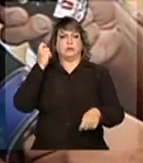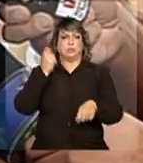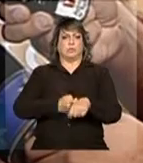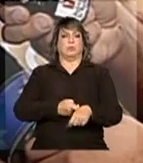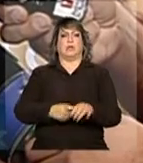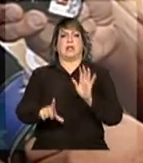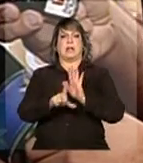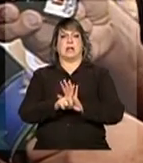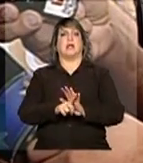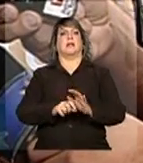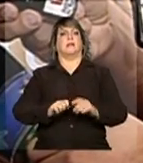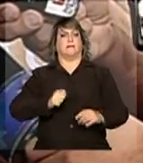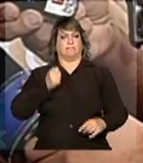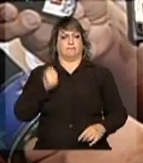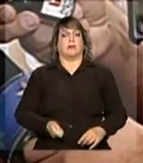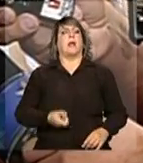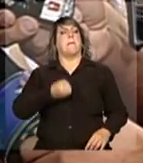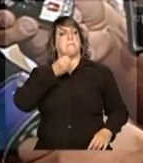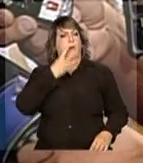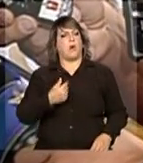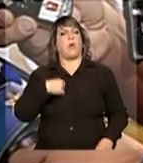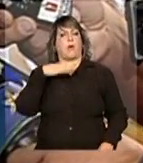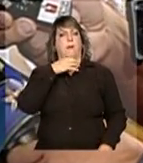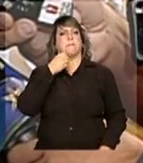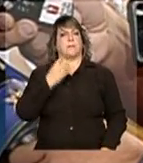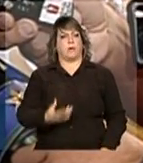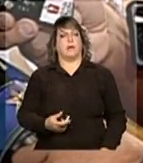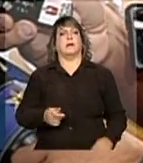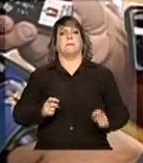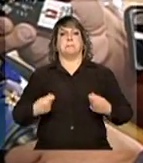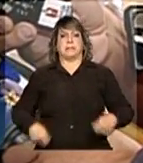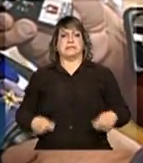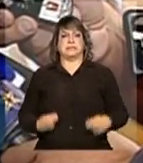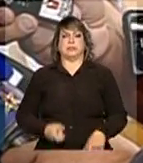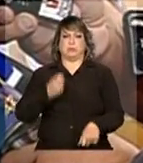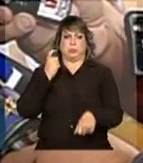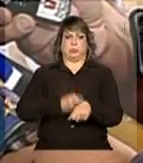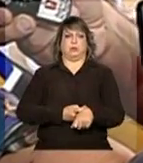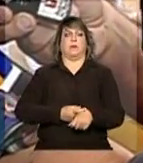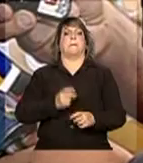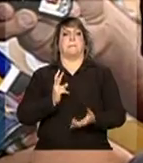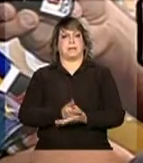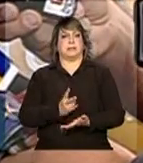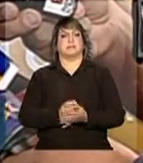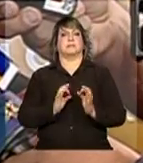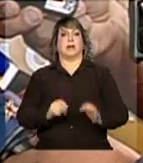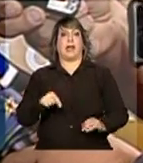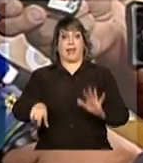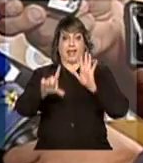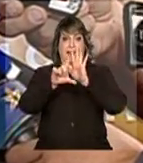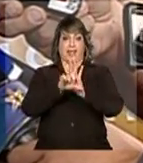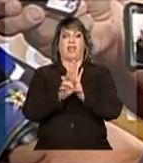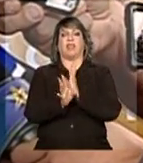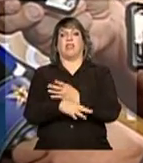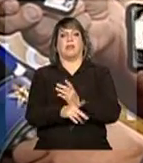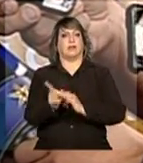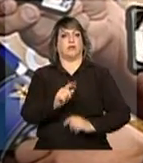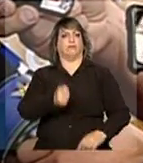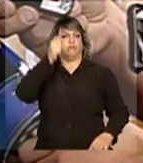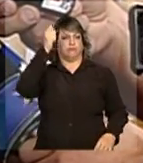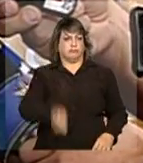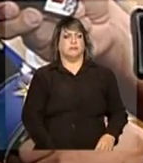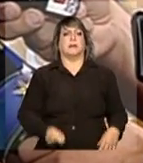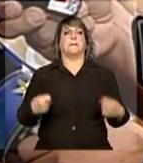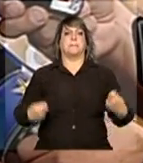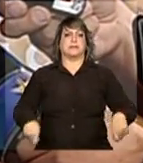acho que são positivas. Nós, acreditamos que essa legislação, ela, na verdade, ela deve ser